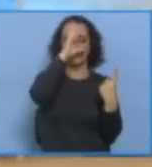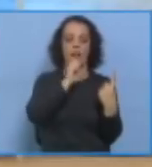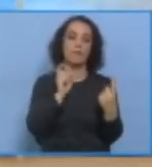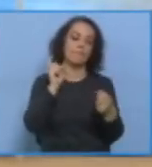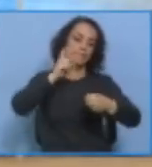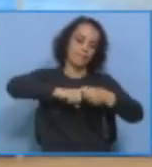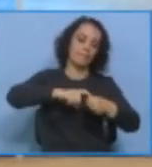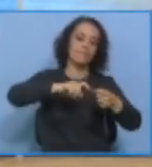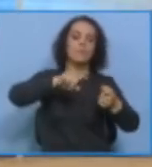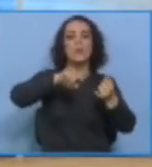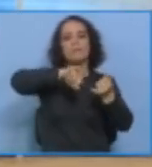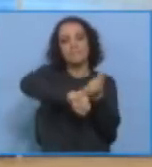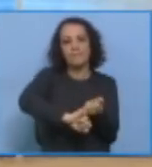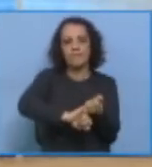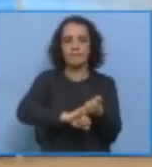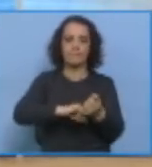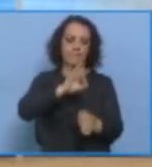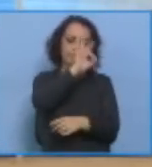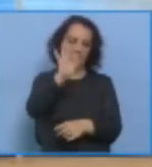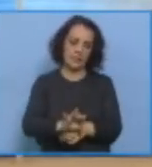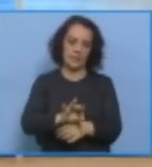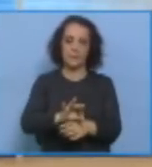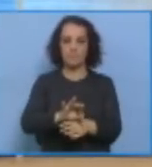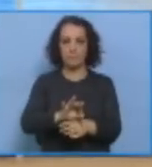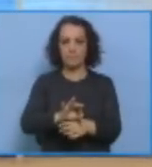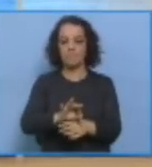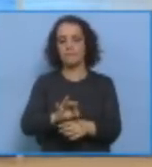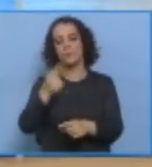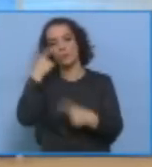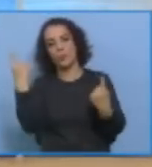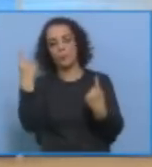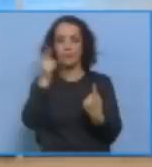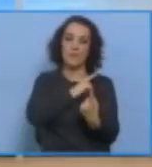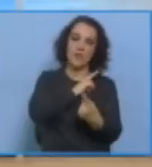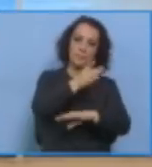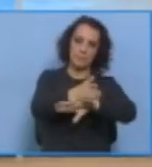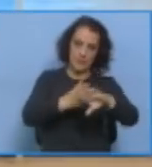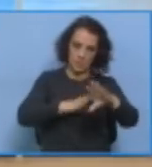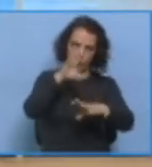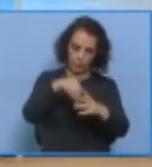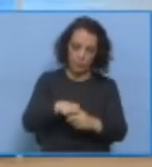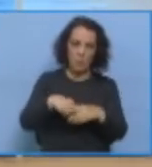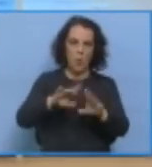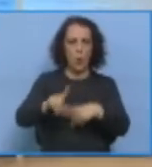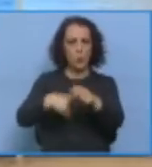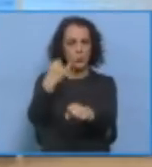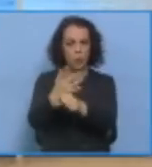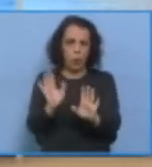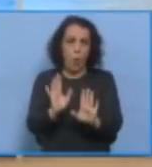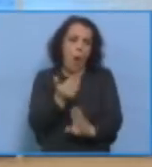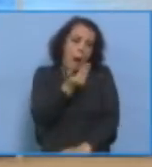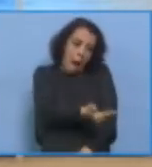não, mas teve de celebrar contratos nesse mesmo sentido. Agora, é nessa dimensão é supletivo. No outro, não. No outro é, efetivamente, uma